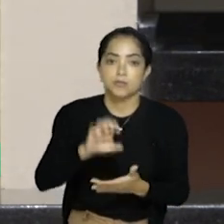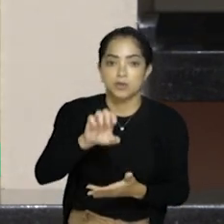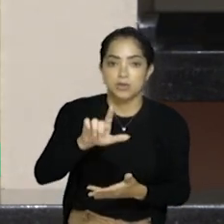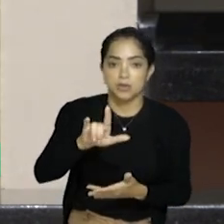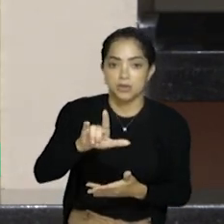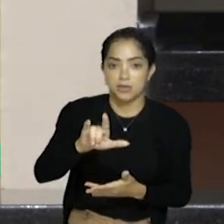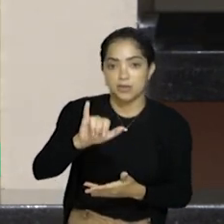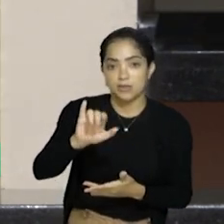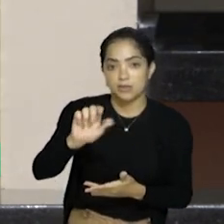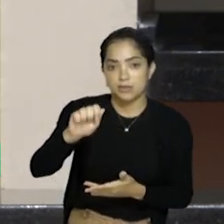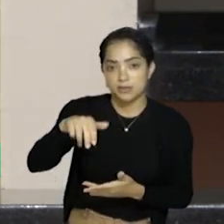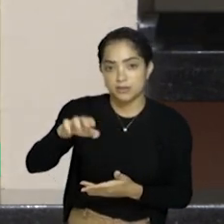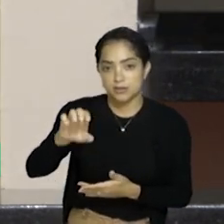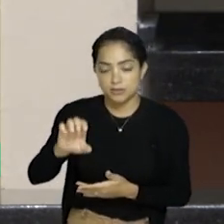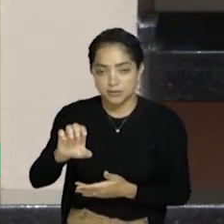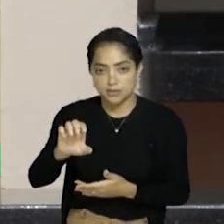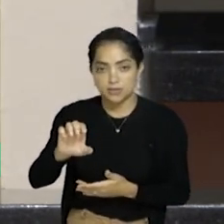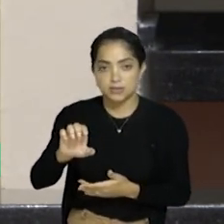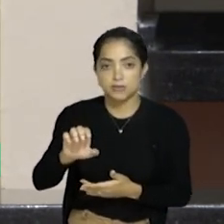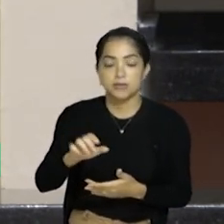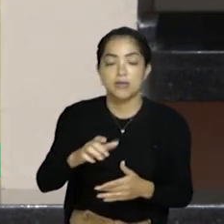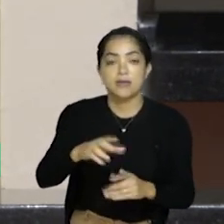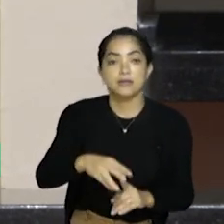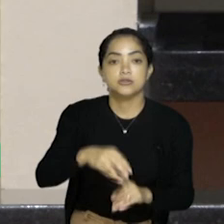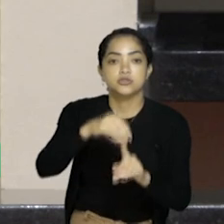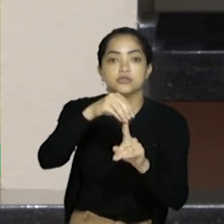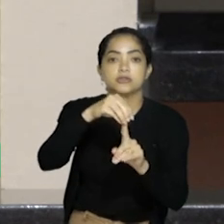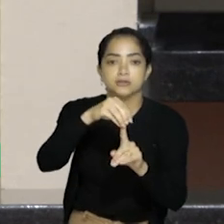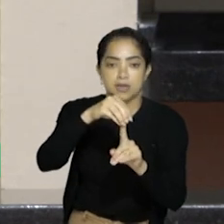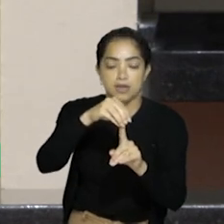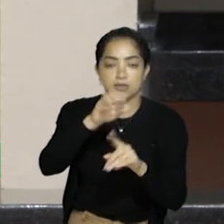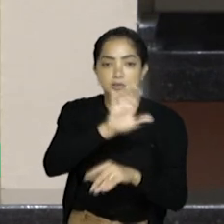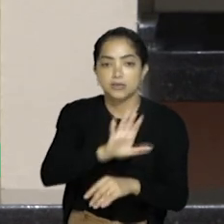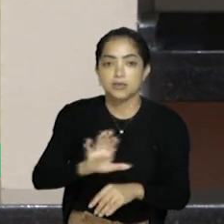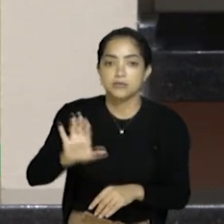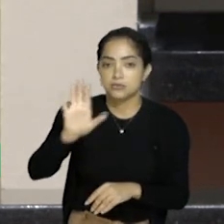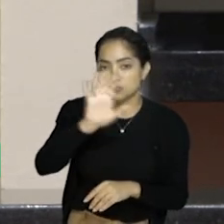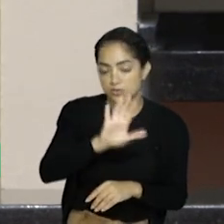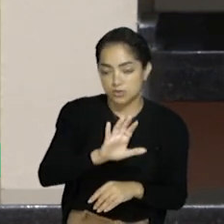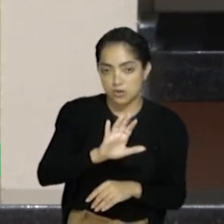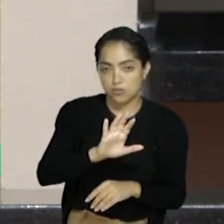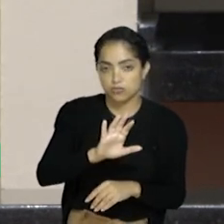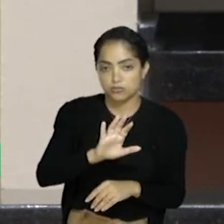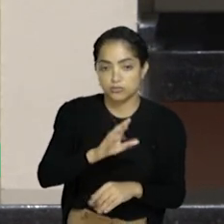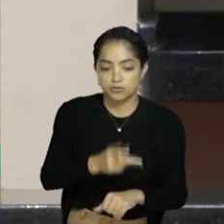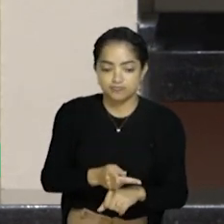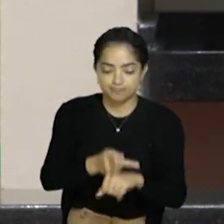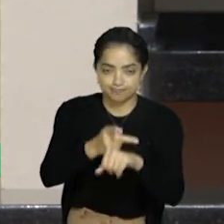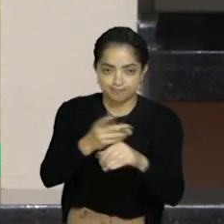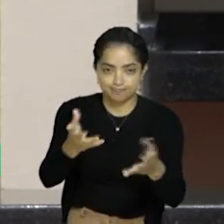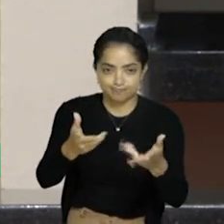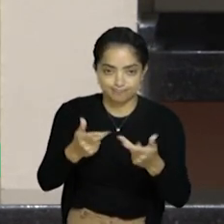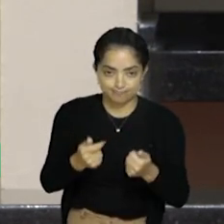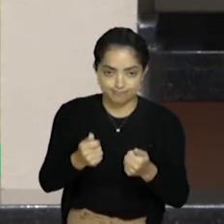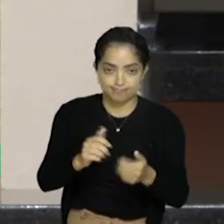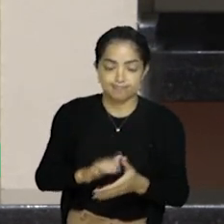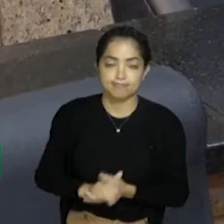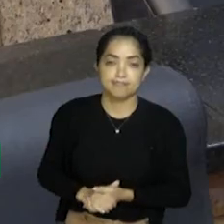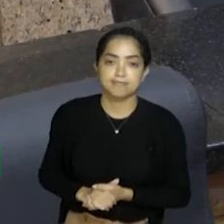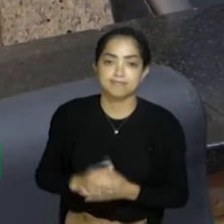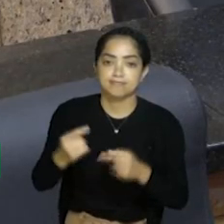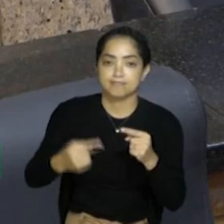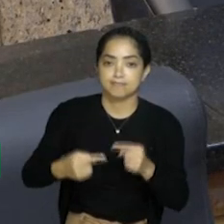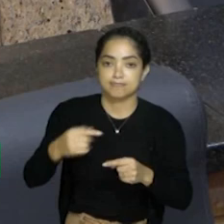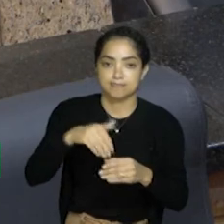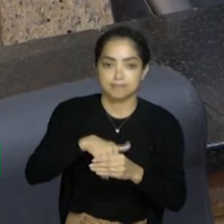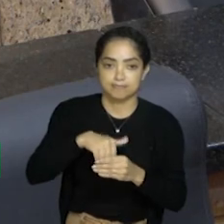hebreu de Souza porteiro destaque nacional no prêmio de qualidade total em